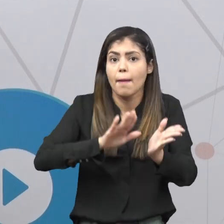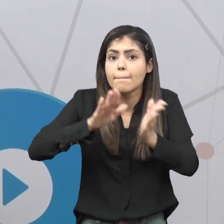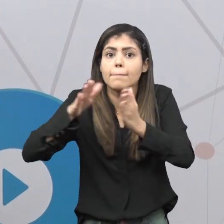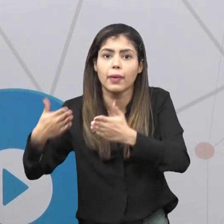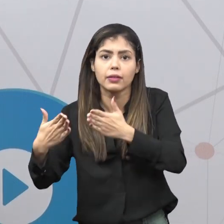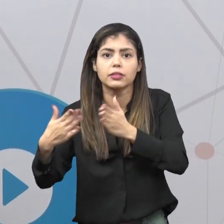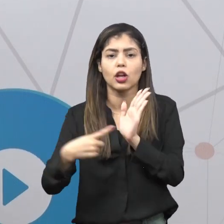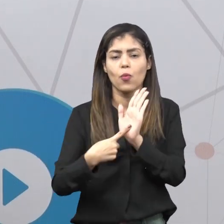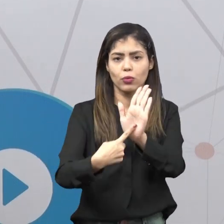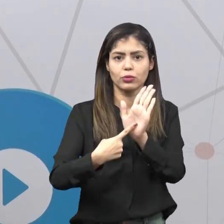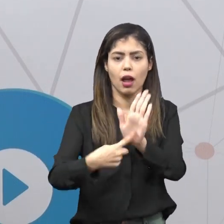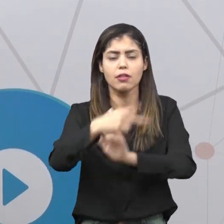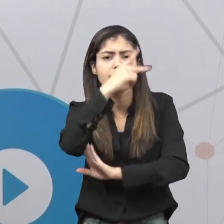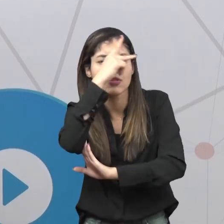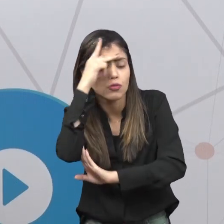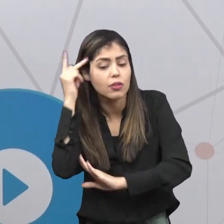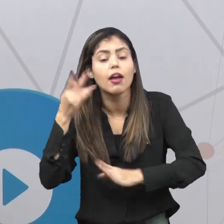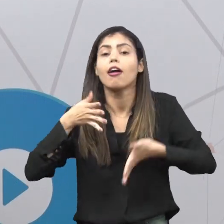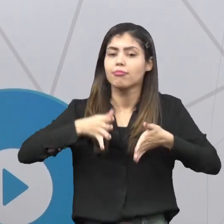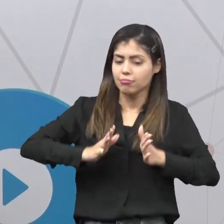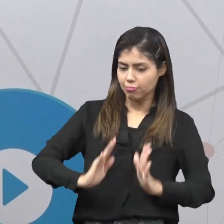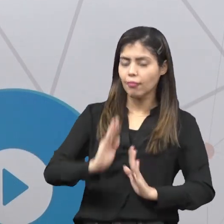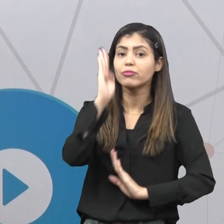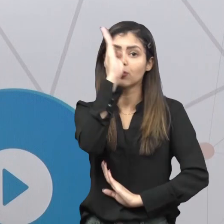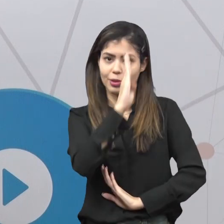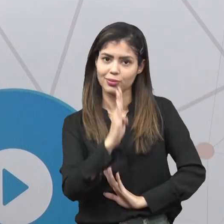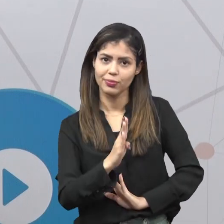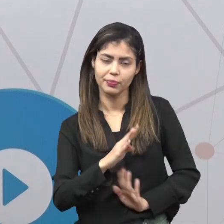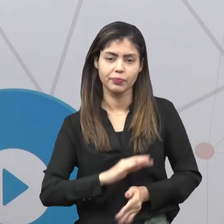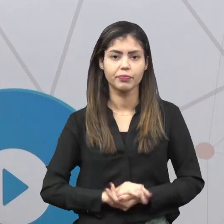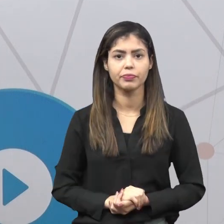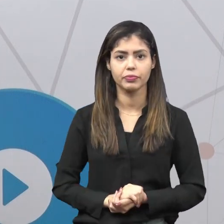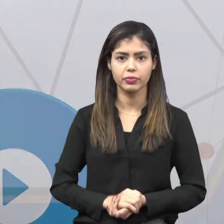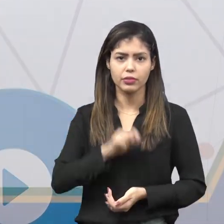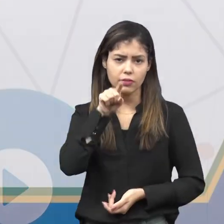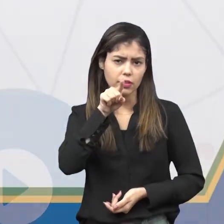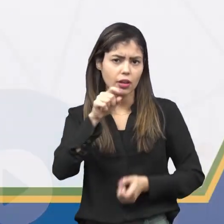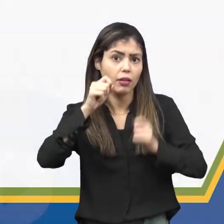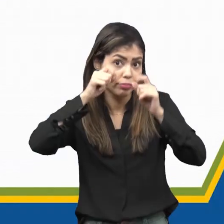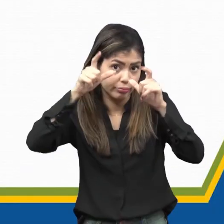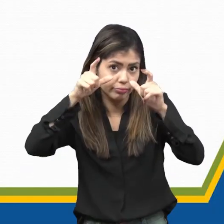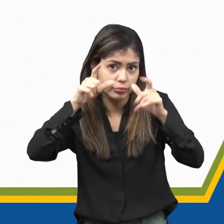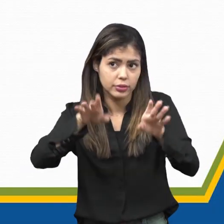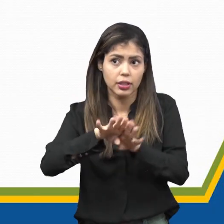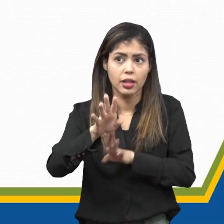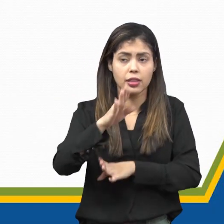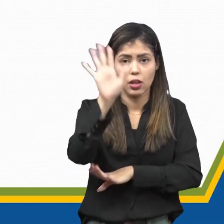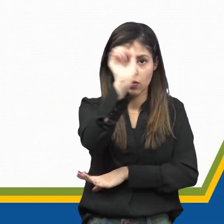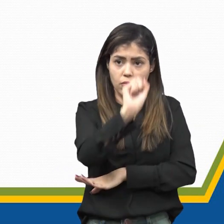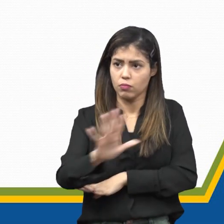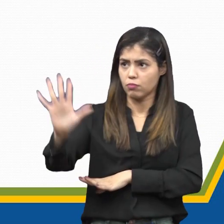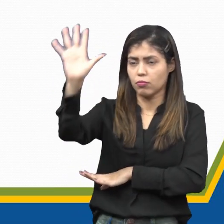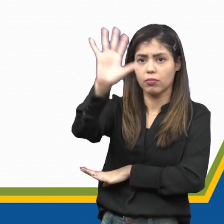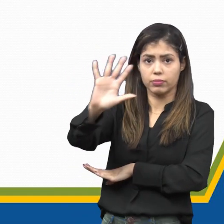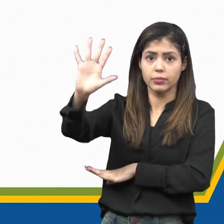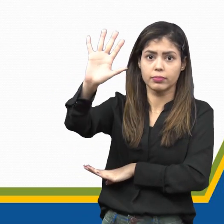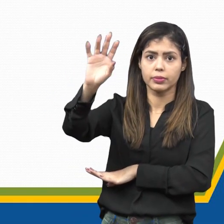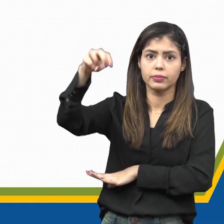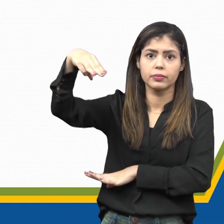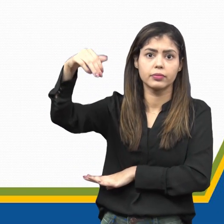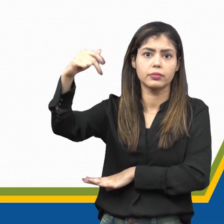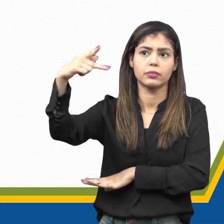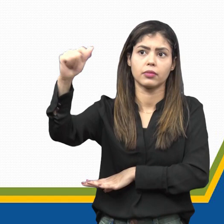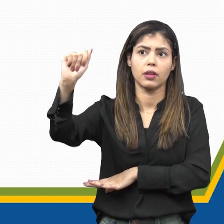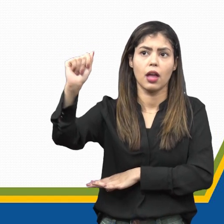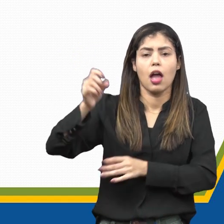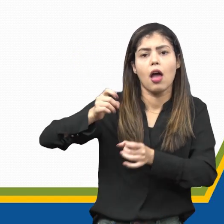a representar as pessoas que nasceram no Brasil. Se vocês atentarem, a gente tem aí um mapa. Esse mapa, ele